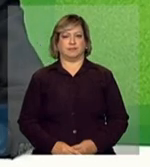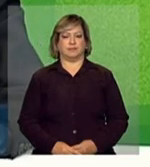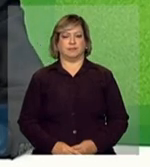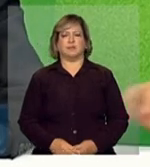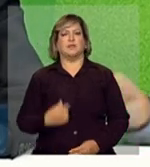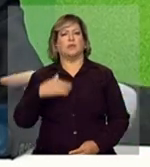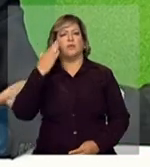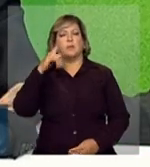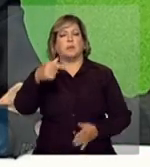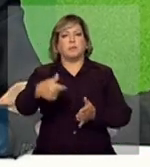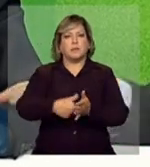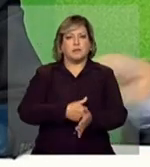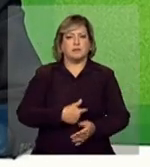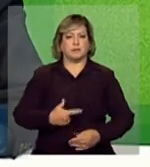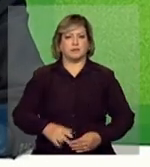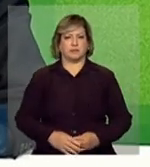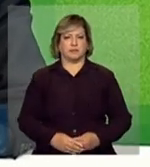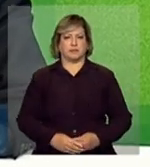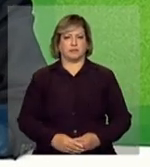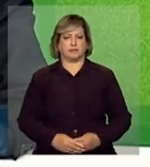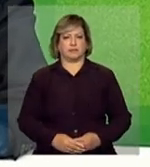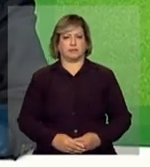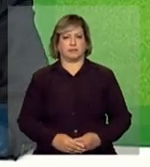Desculpa, não entendi a pergunta. Perspectiva de crescimento.